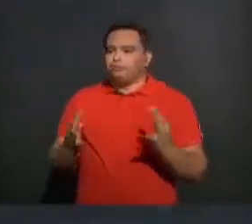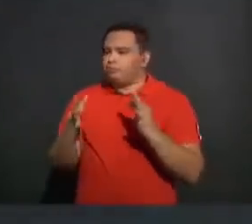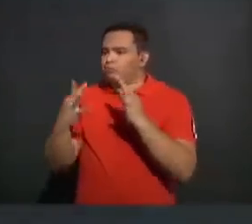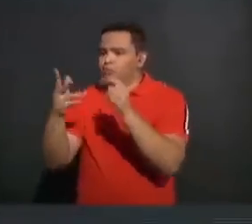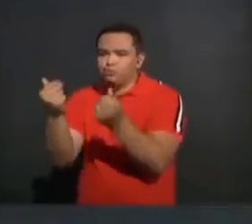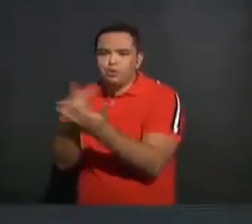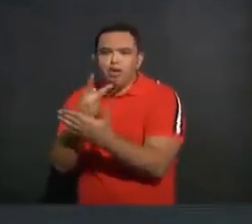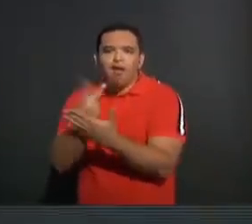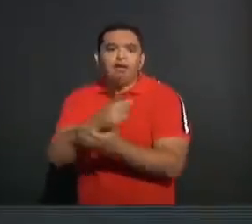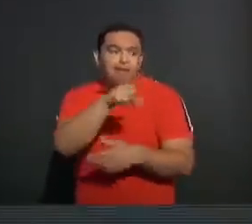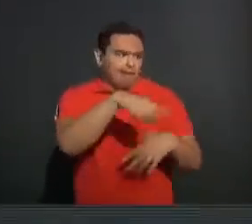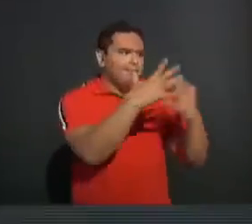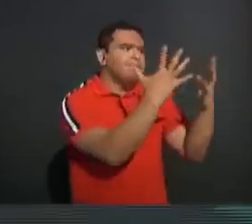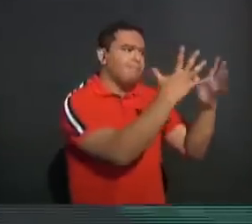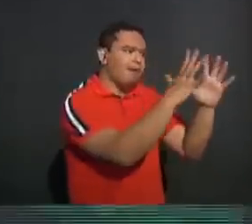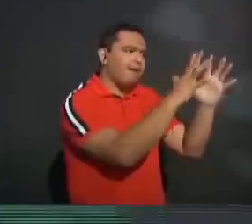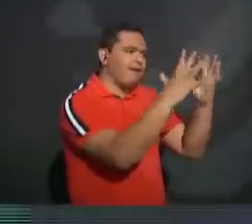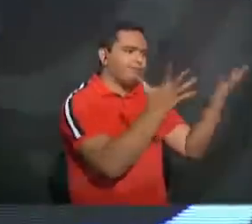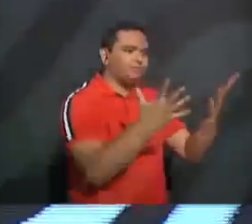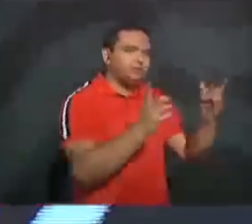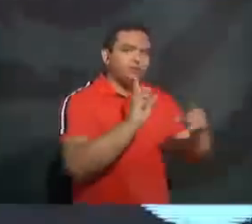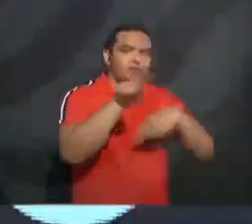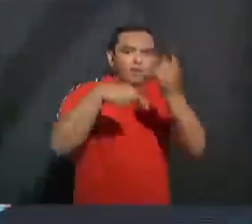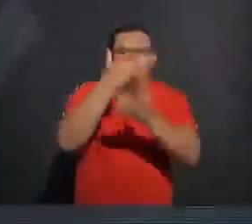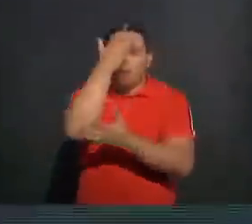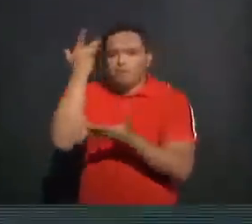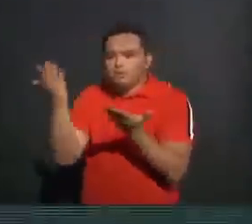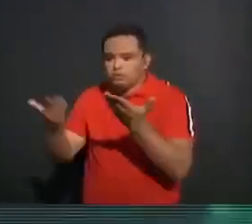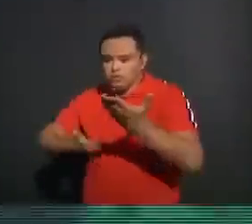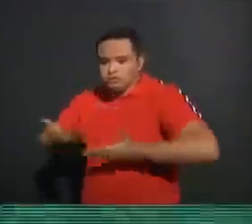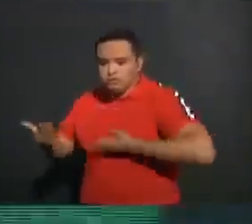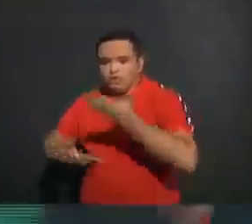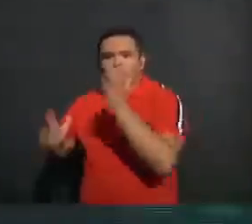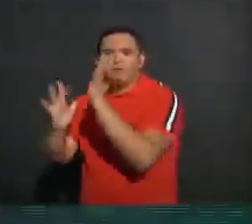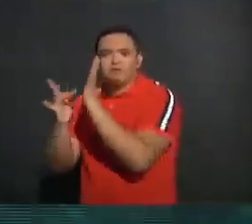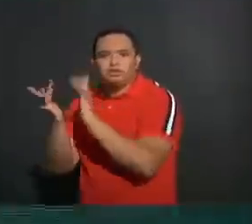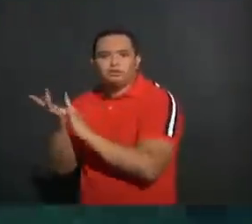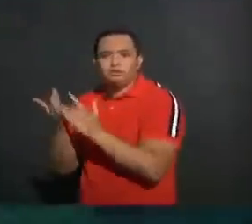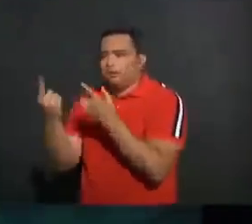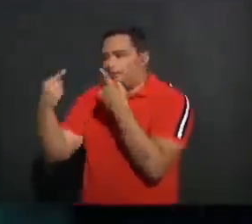likes é aplaudido, enquanto quem serve Jesus, está levando a coisa a sério, é criticado.